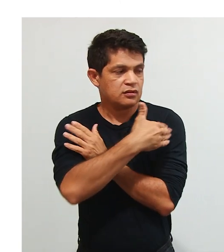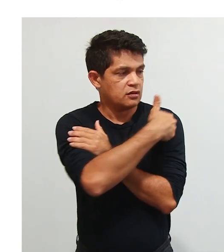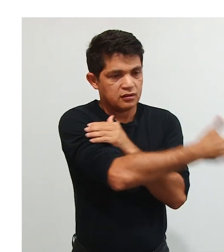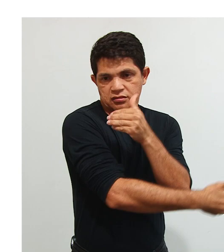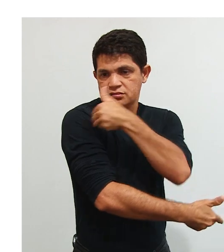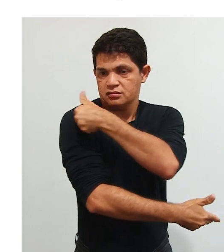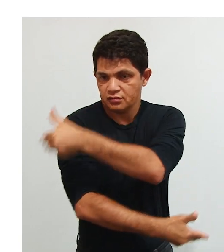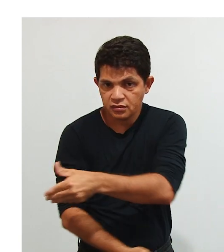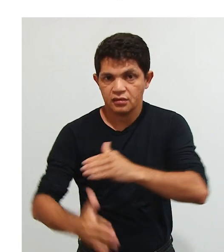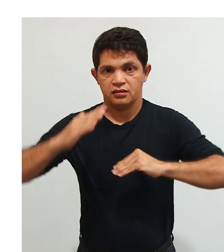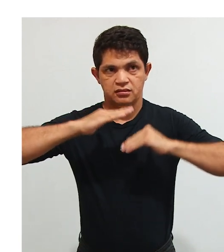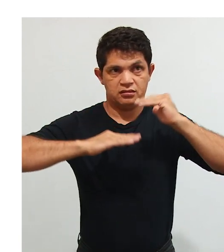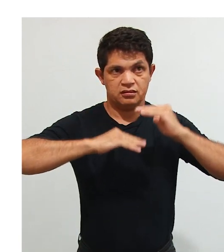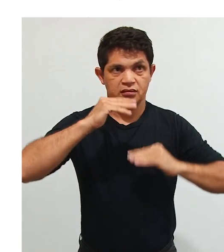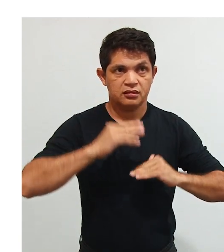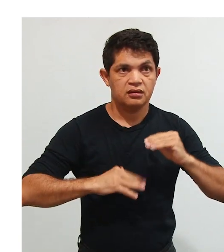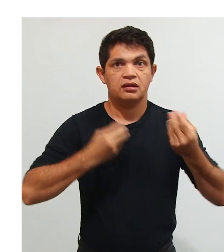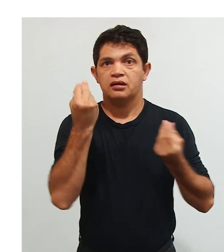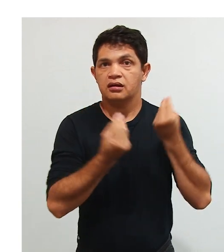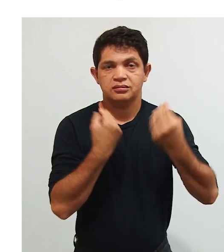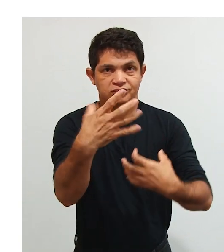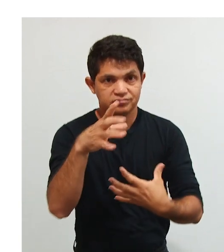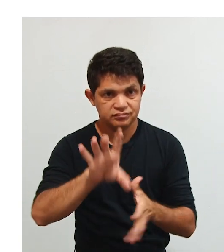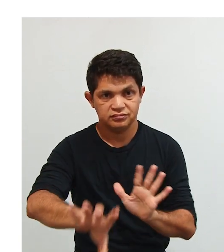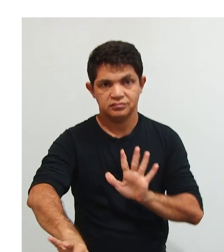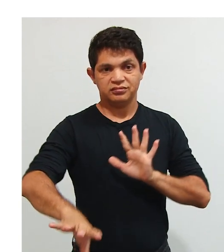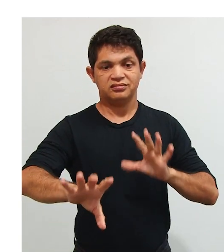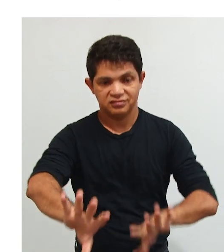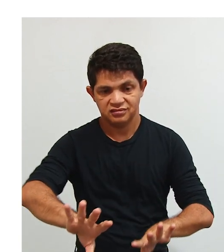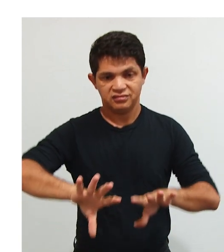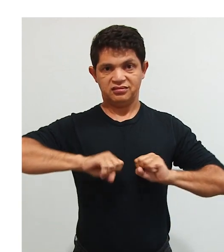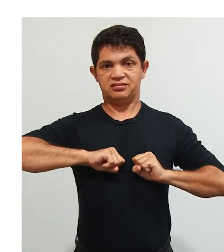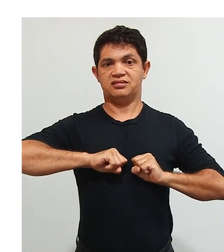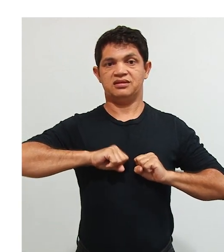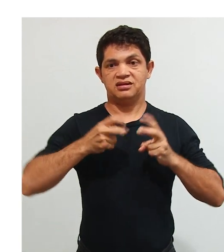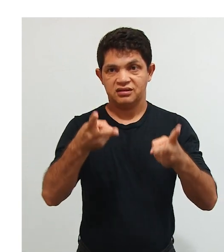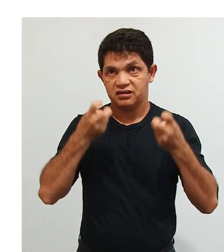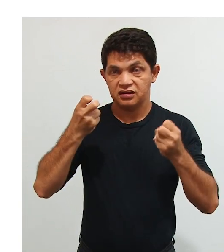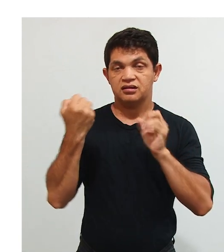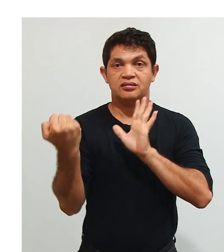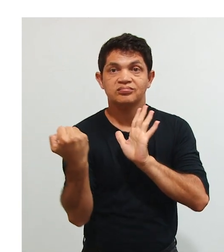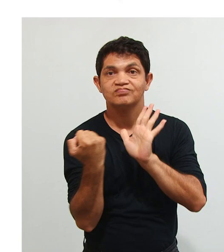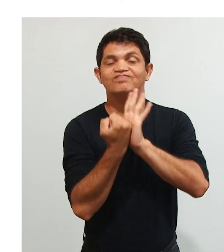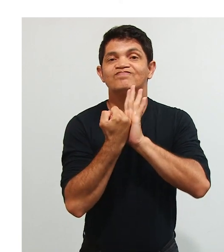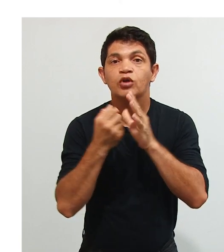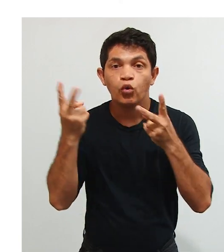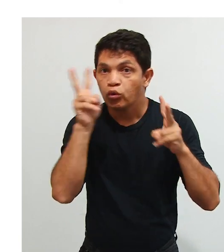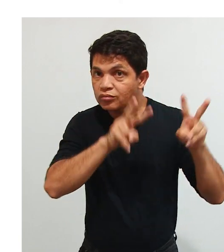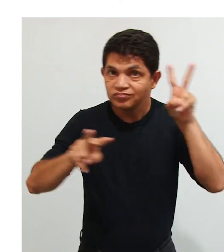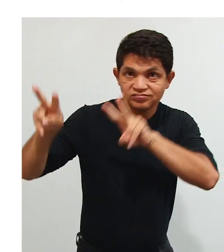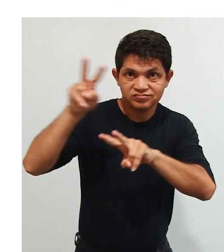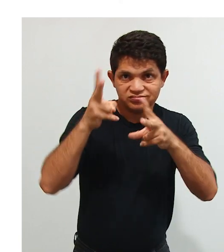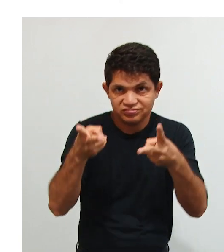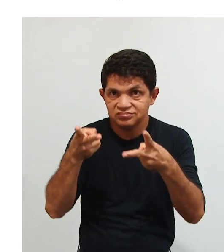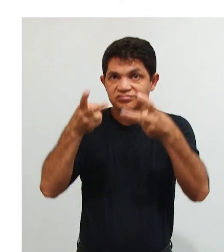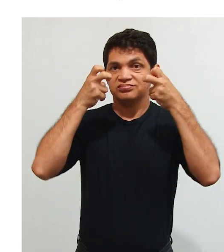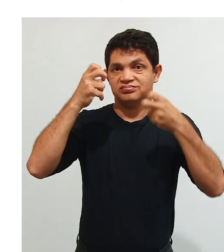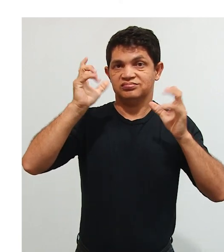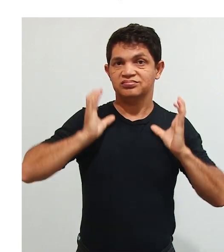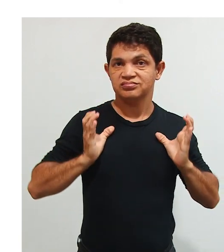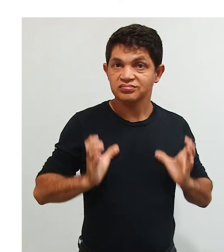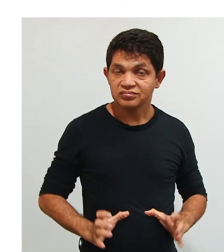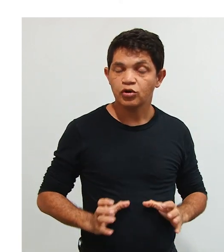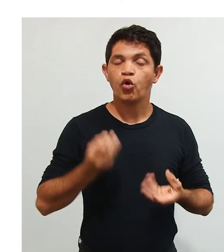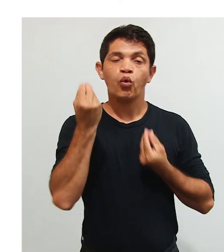é importante que a gente saiba identificar o que nós estamos querendo para que nós podemos nos